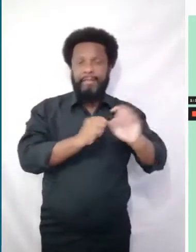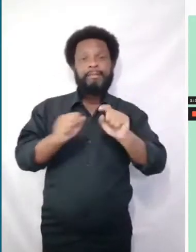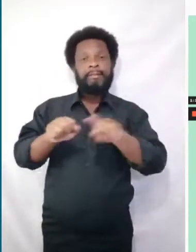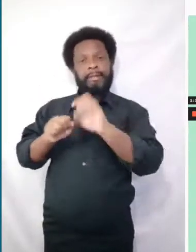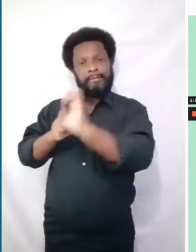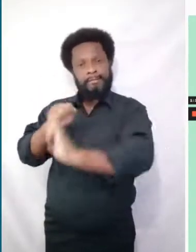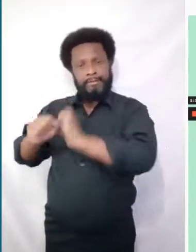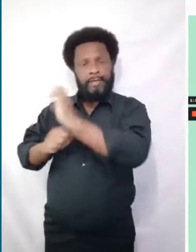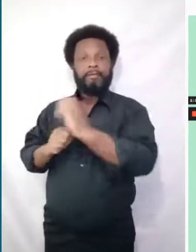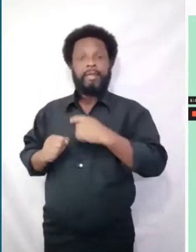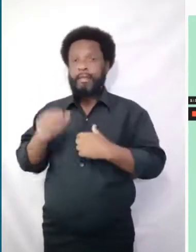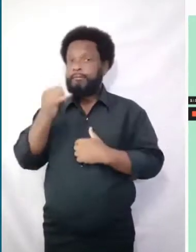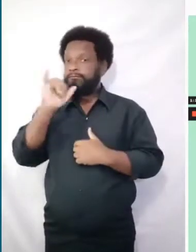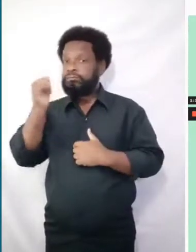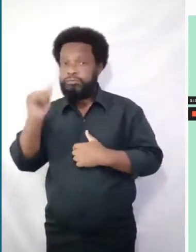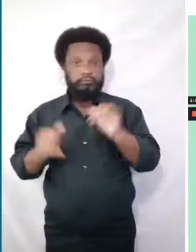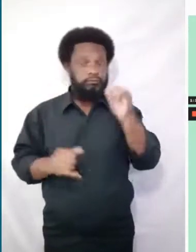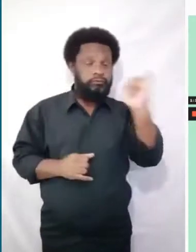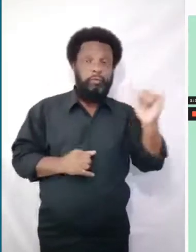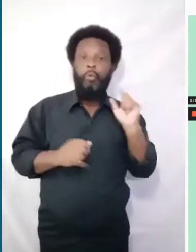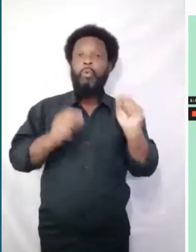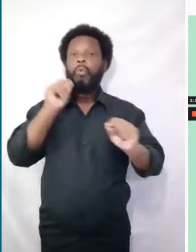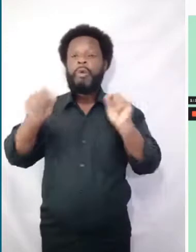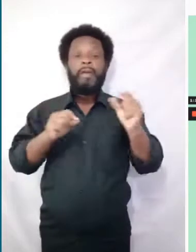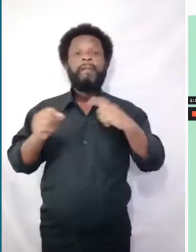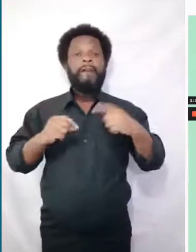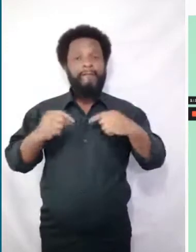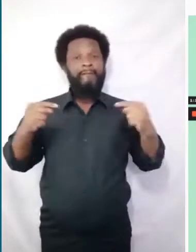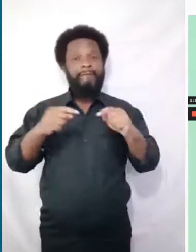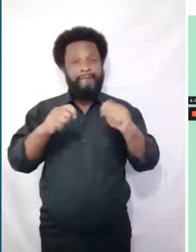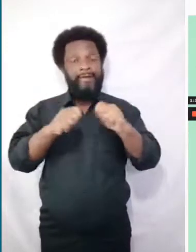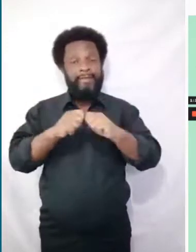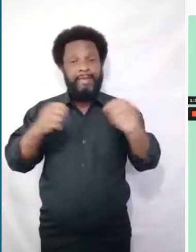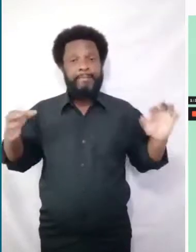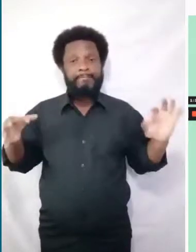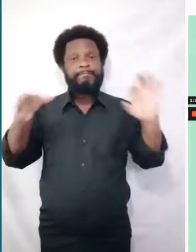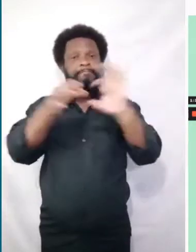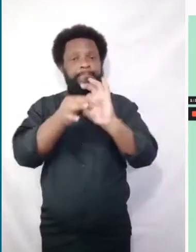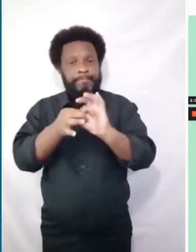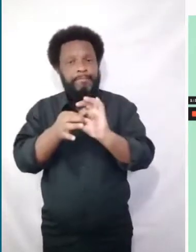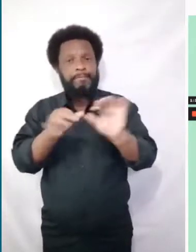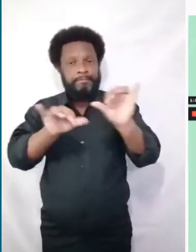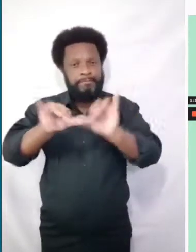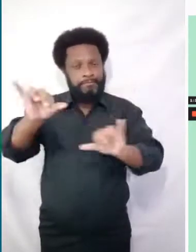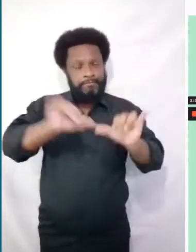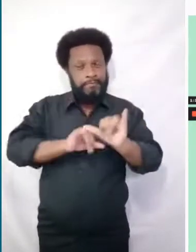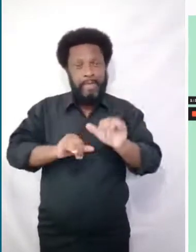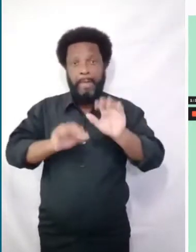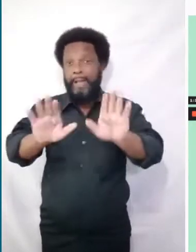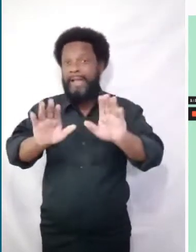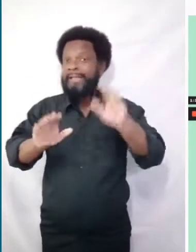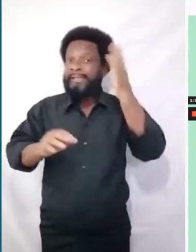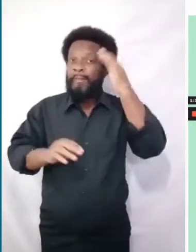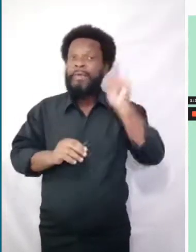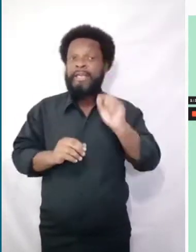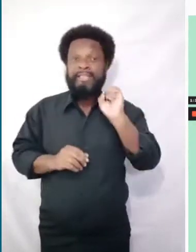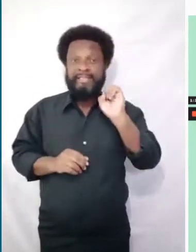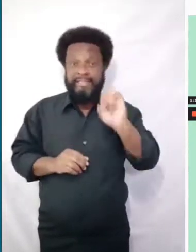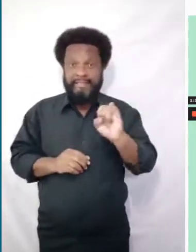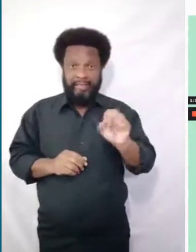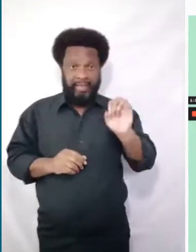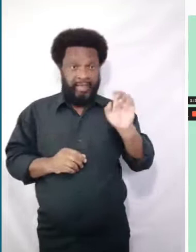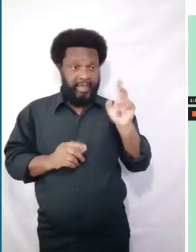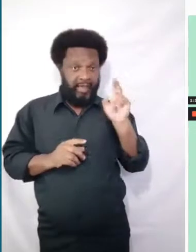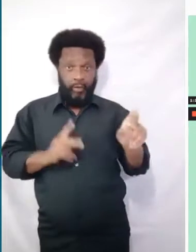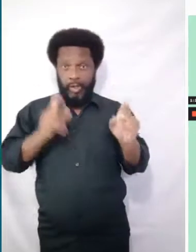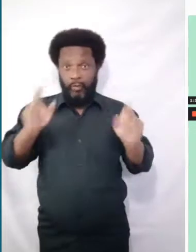eletrônicos, elétrons são partículas negativas e são eles que interagem para que ocorra uma ligação química, certo? Mas